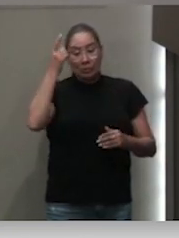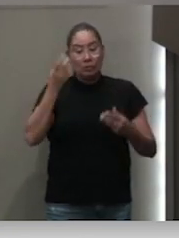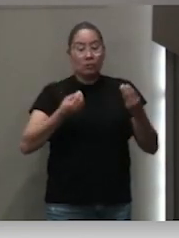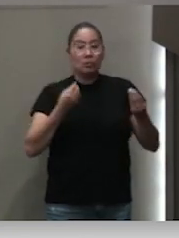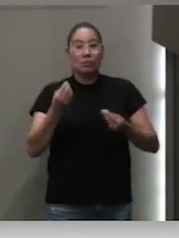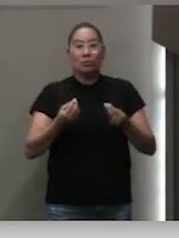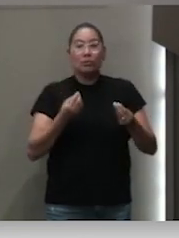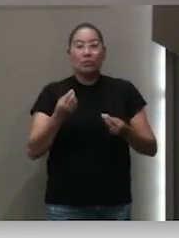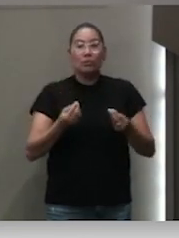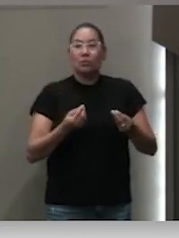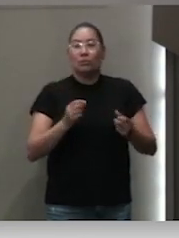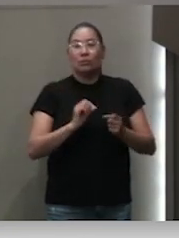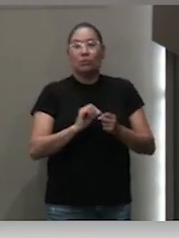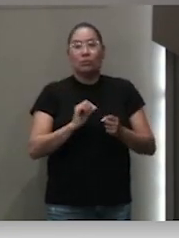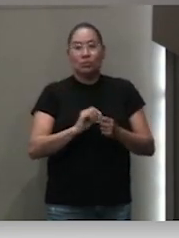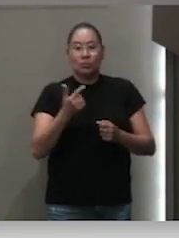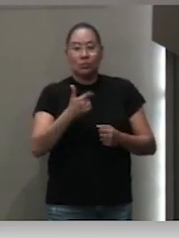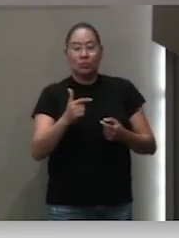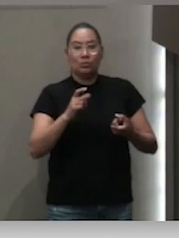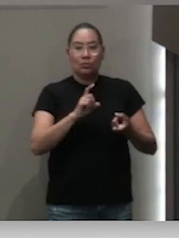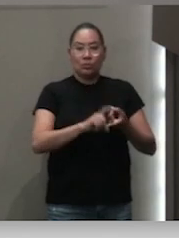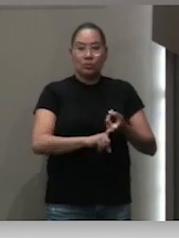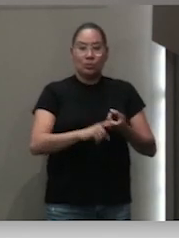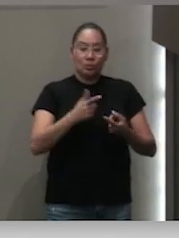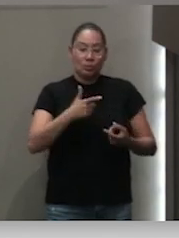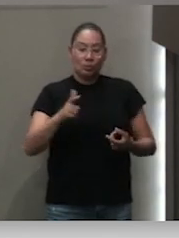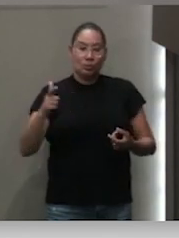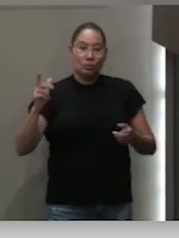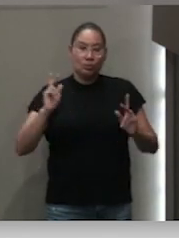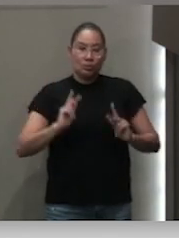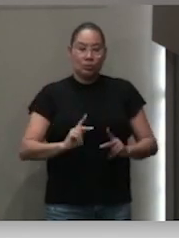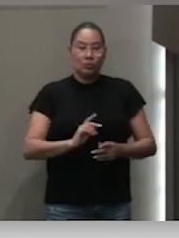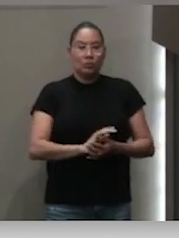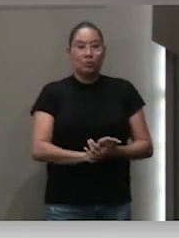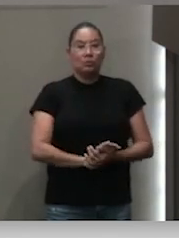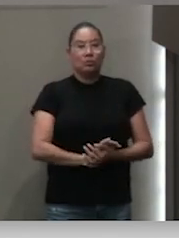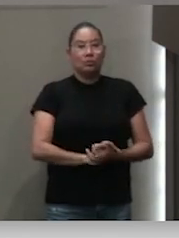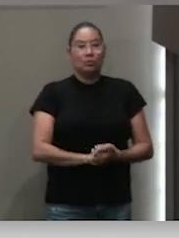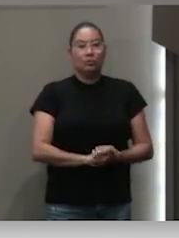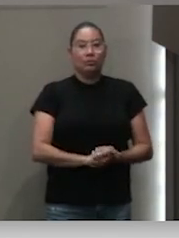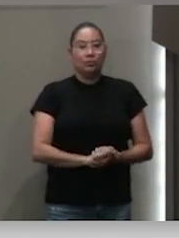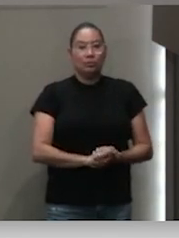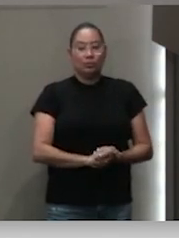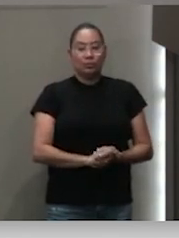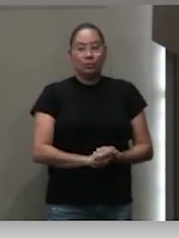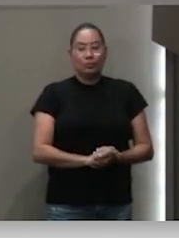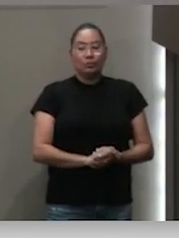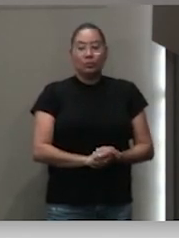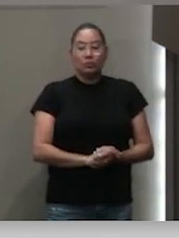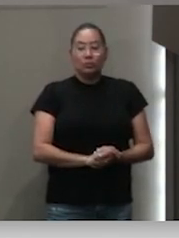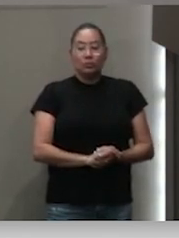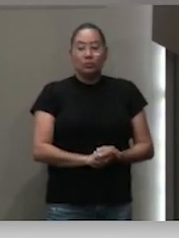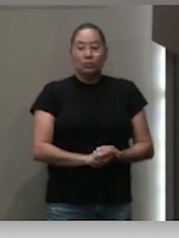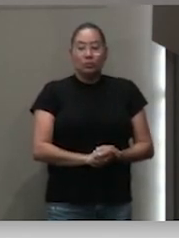deve conduzir para não ficar dependendo dos outros por